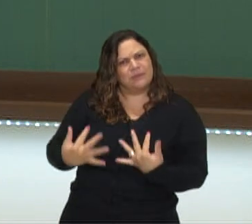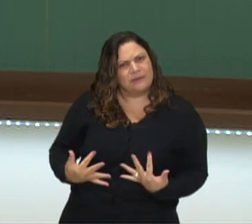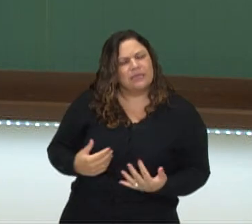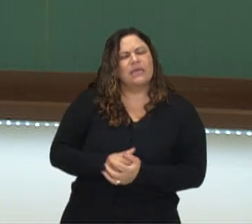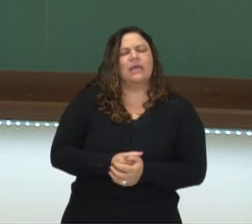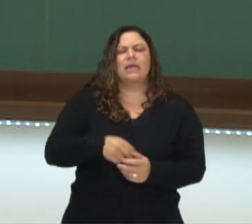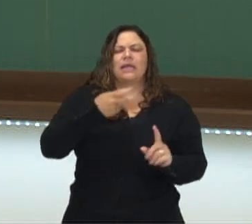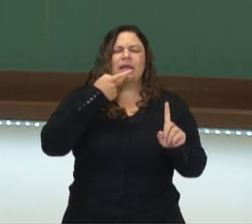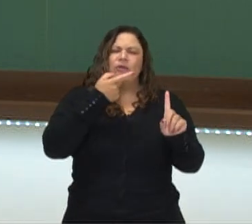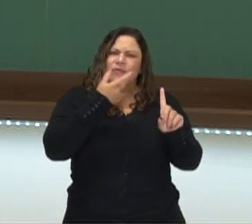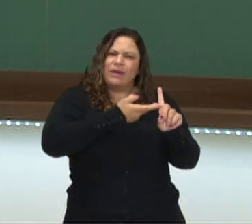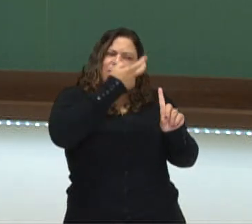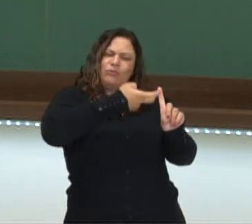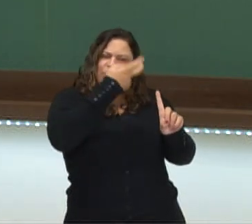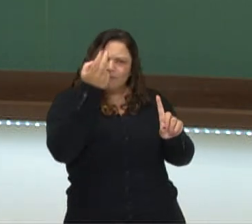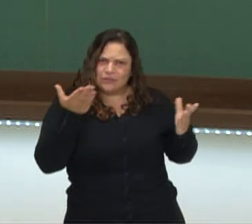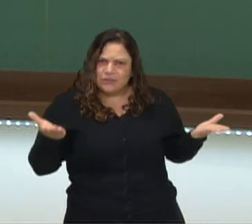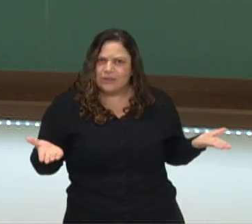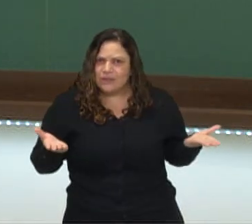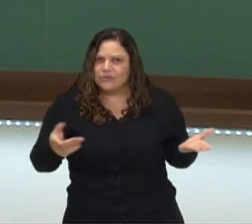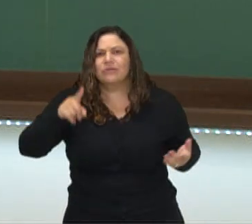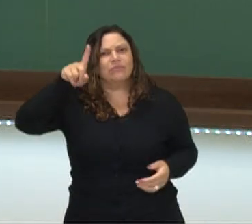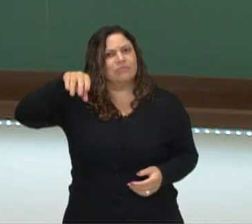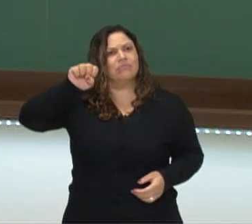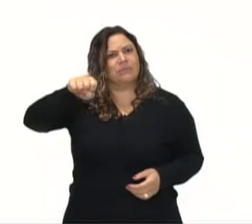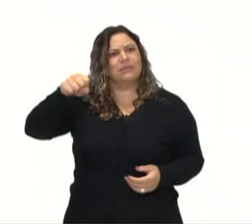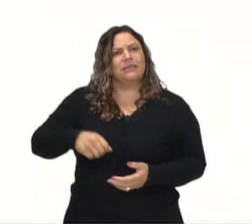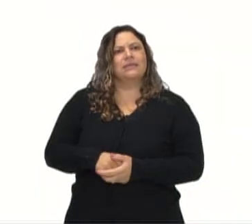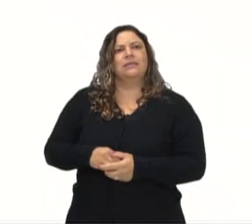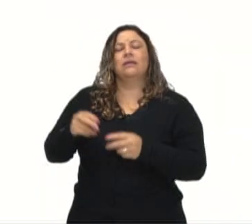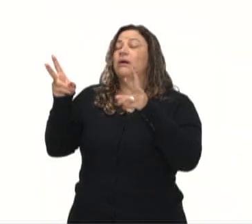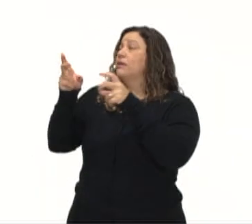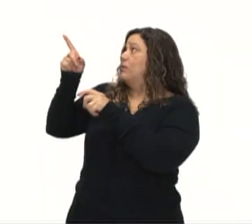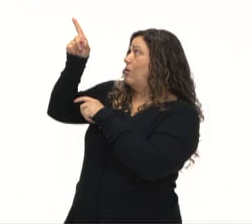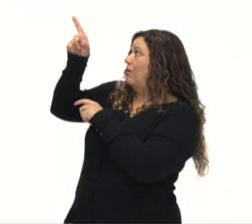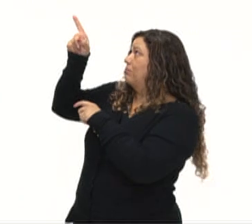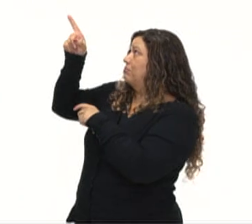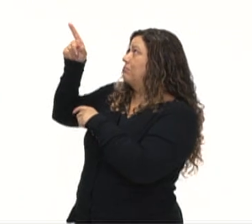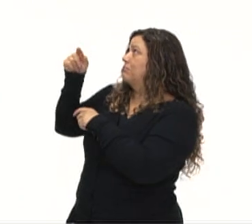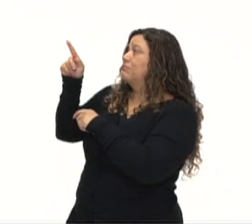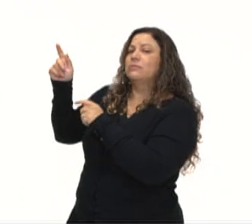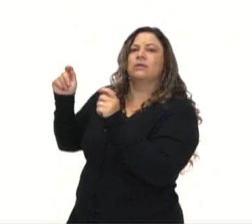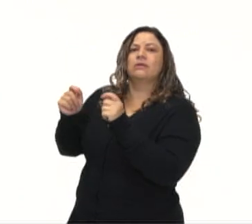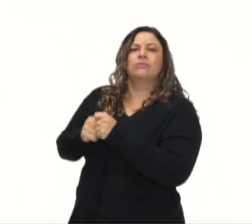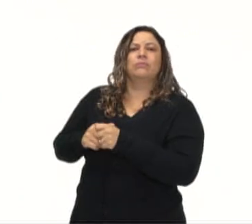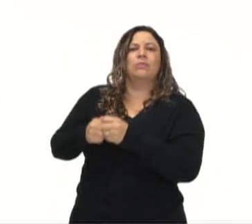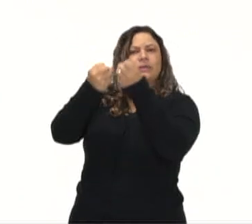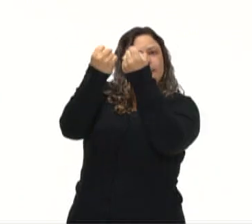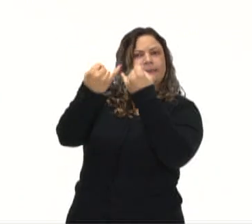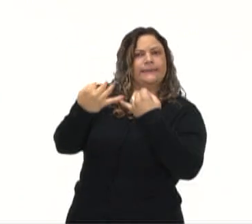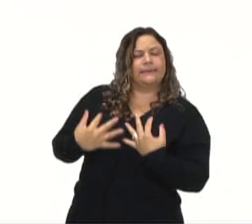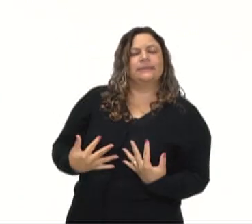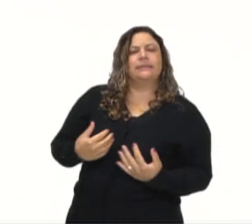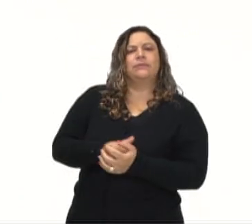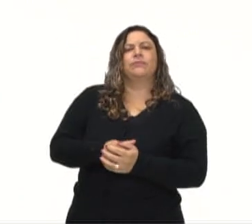Mas na próxima aula eu venho de brinco. Então, aqui nós temos o exemplo do brinco, que se